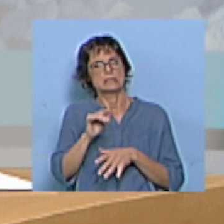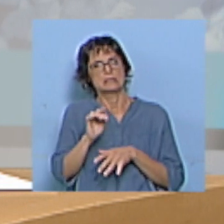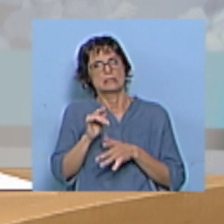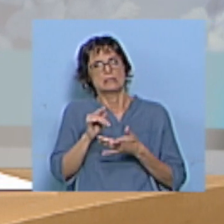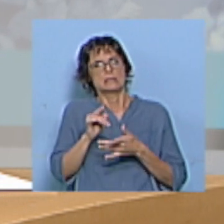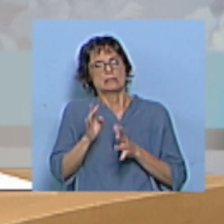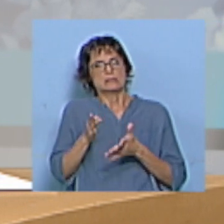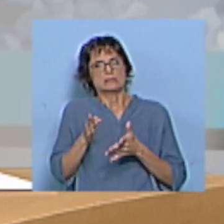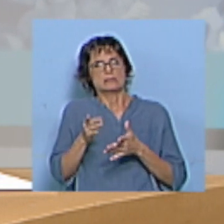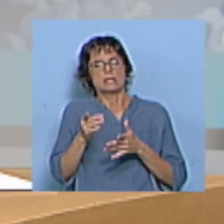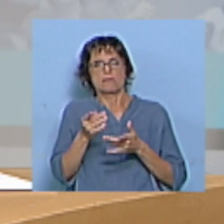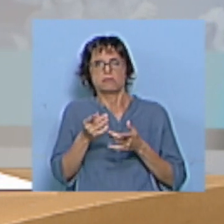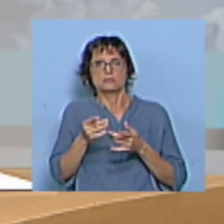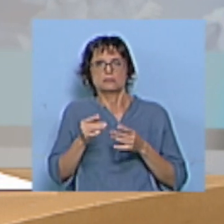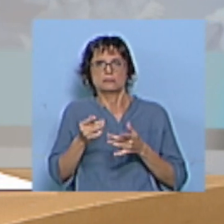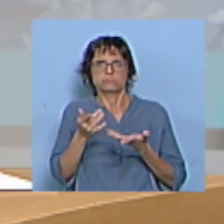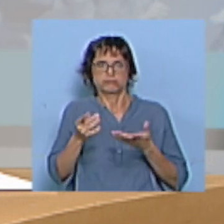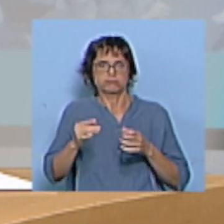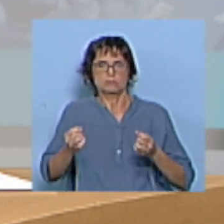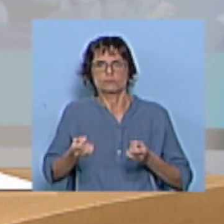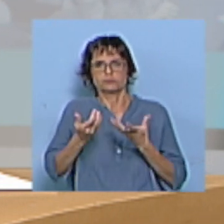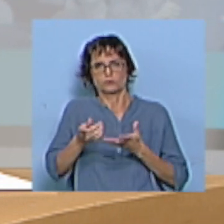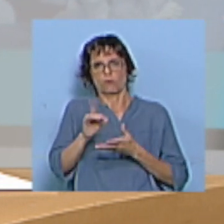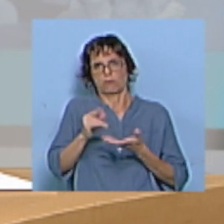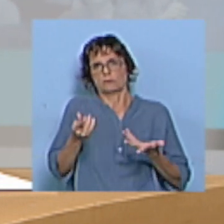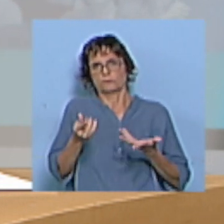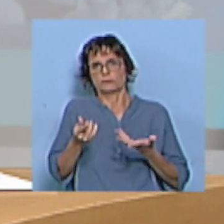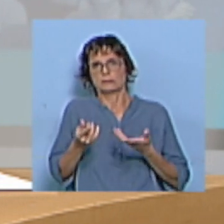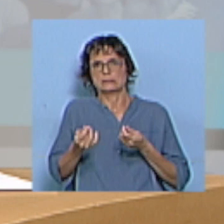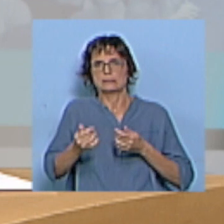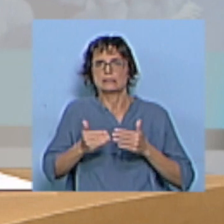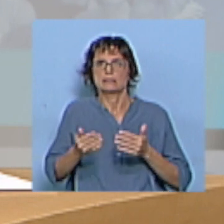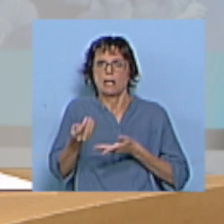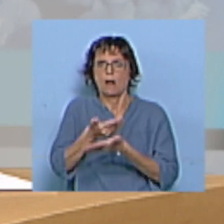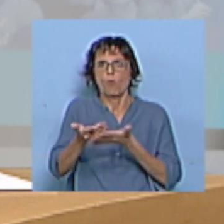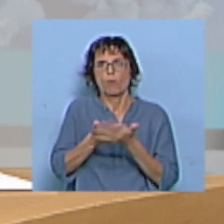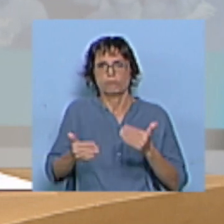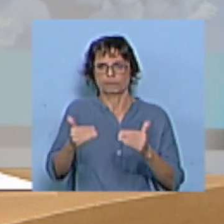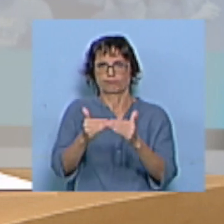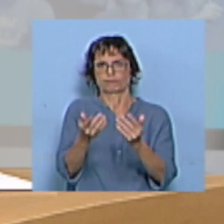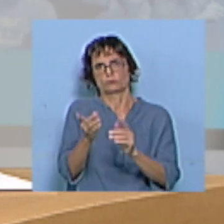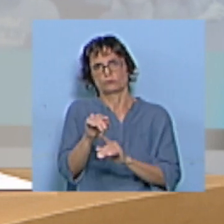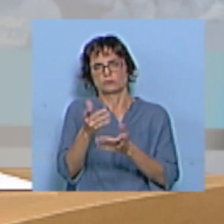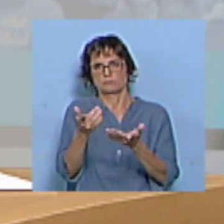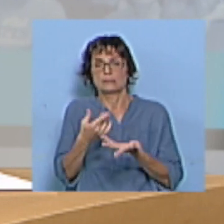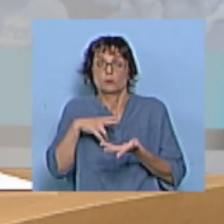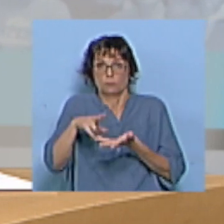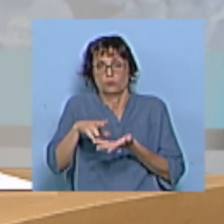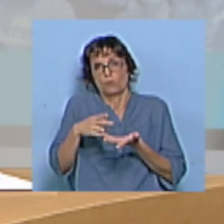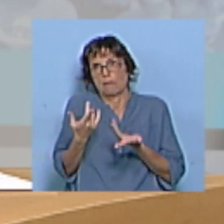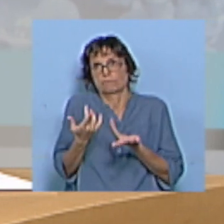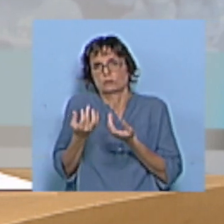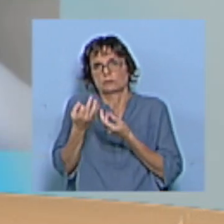pela crise do turismo e, portanto, digamos que no cômputo geral Portugal saiu-se bastante bem. E agora é